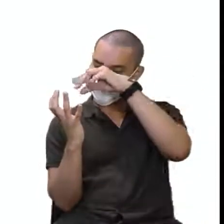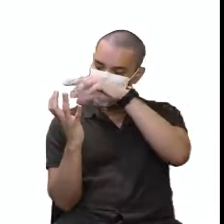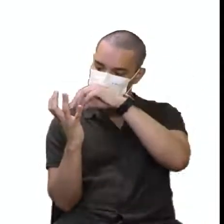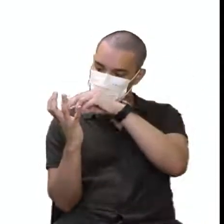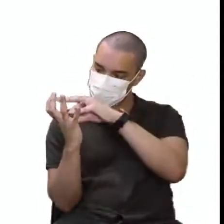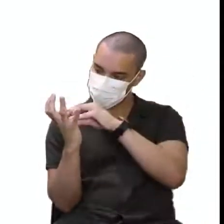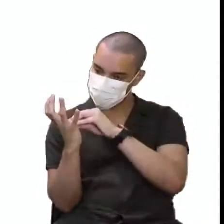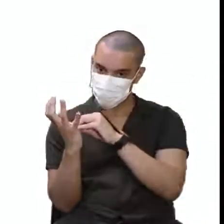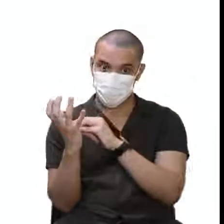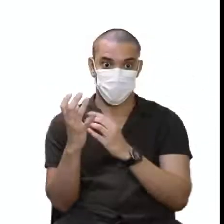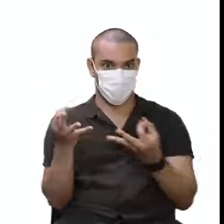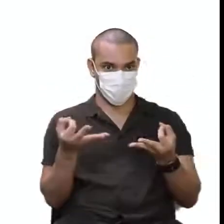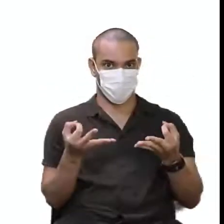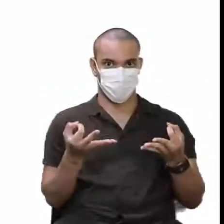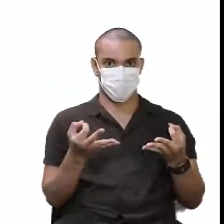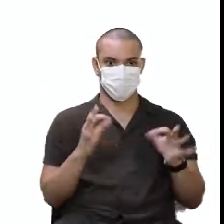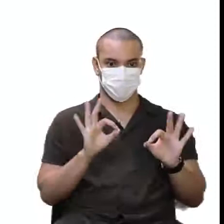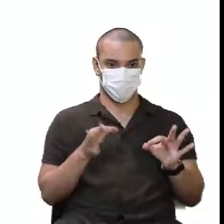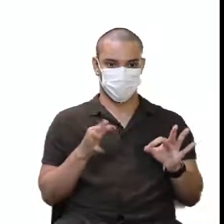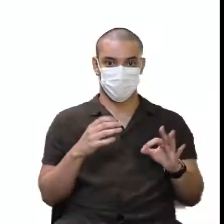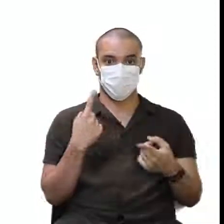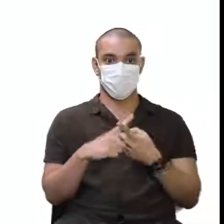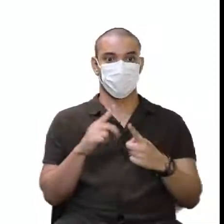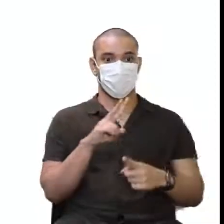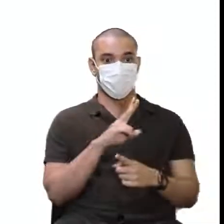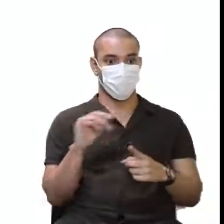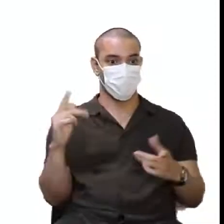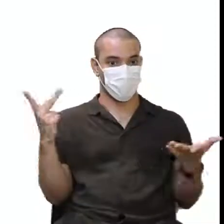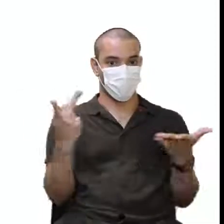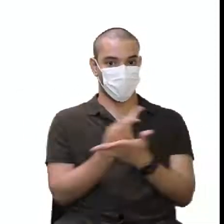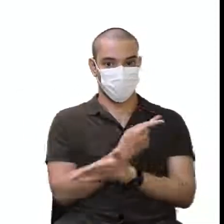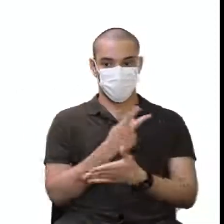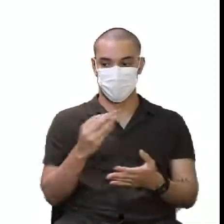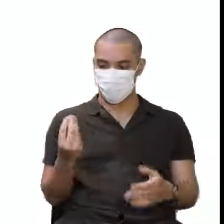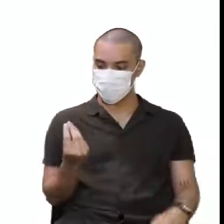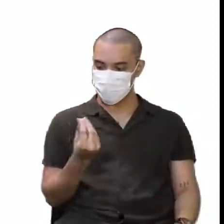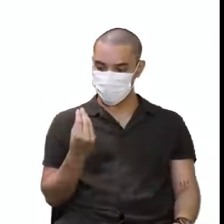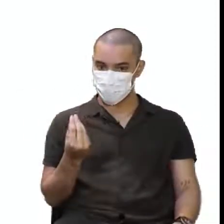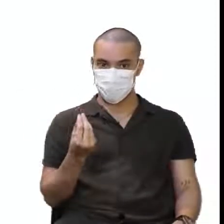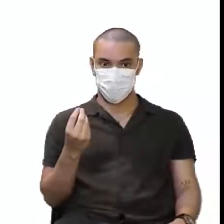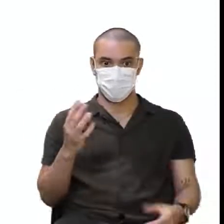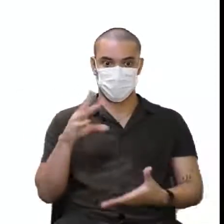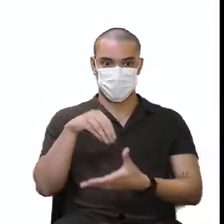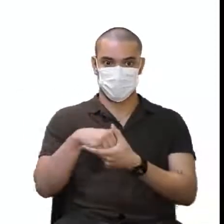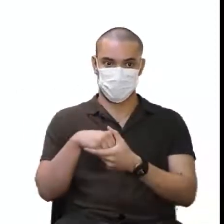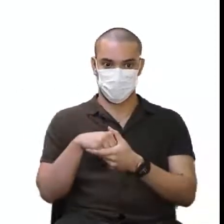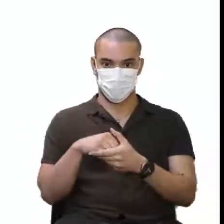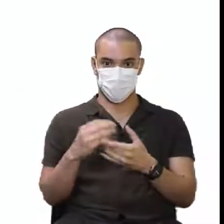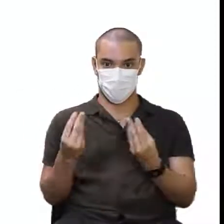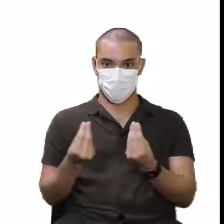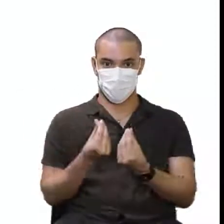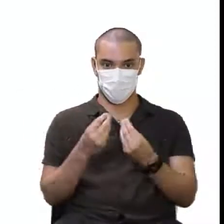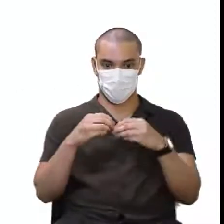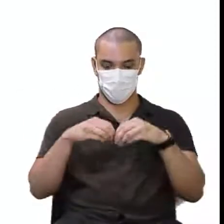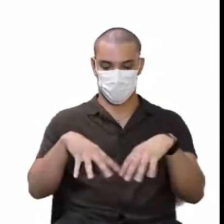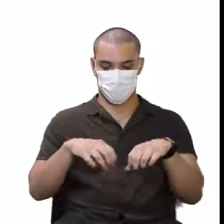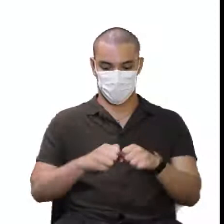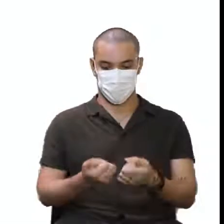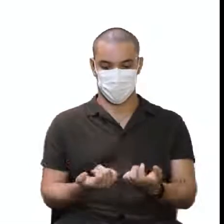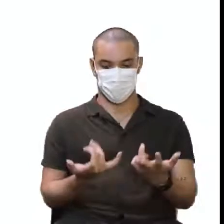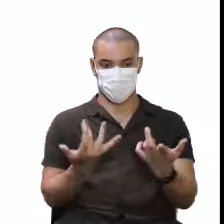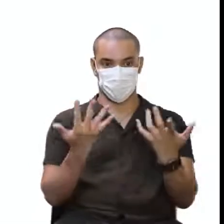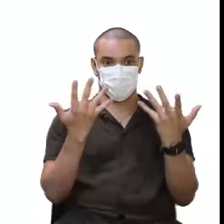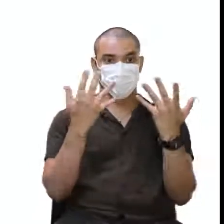flor. Perfeito? Forma-se o tubo polínico, fecundou aqui, formou várias sementes dentro desse ovário. Perfeito. Ou